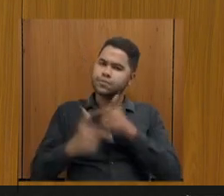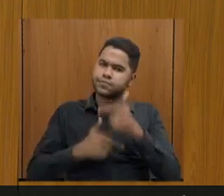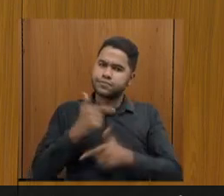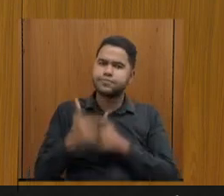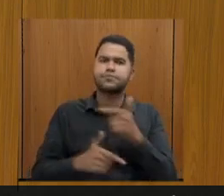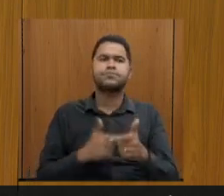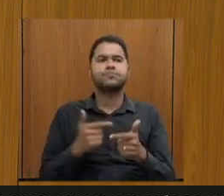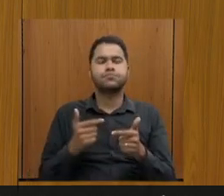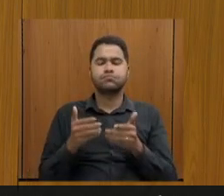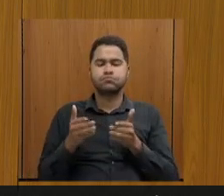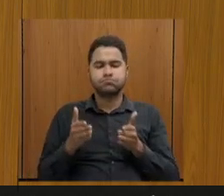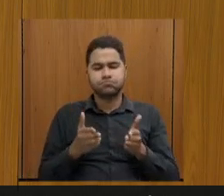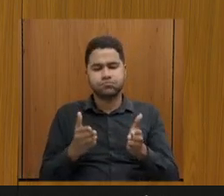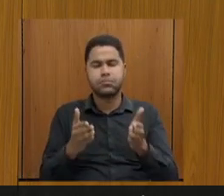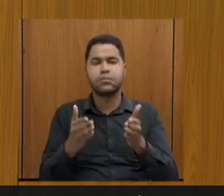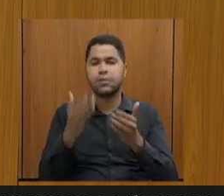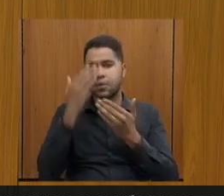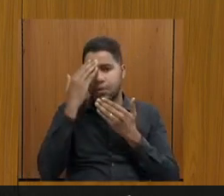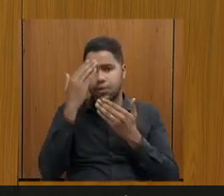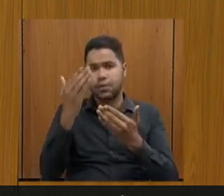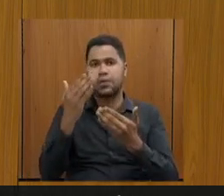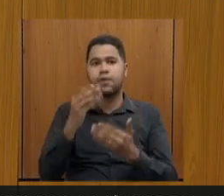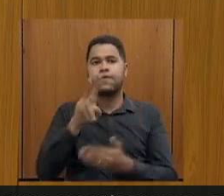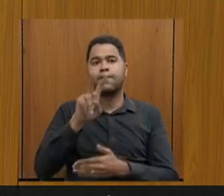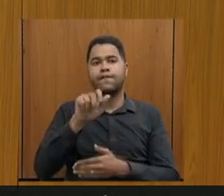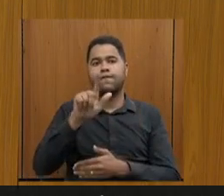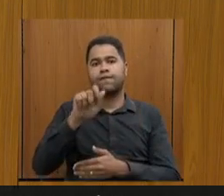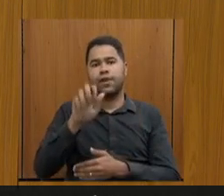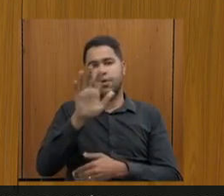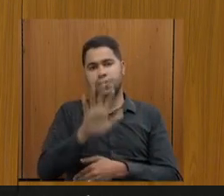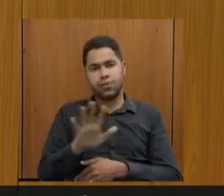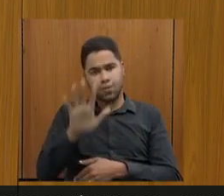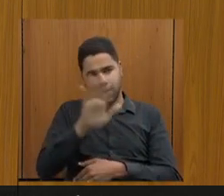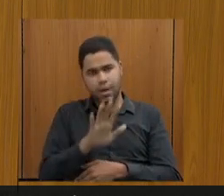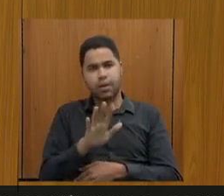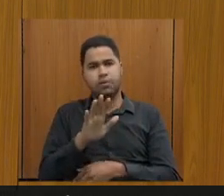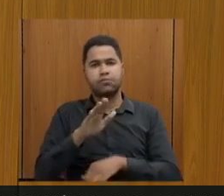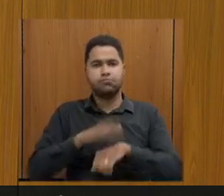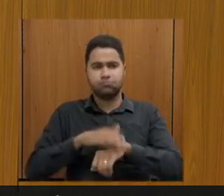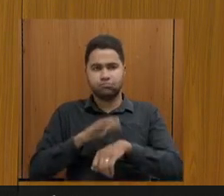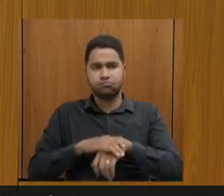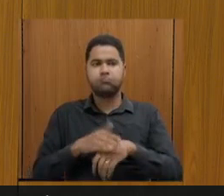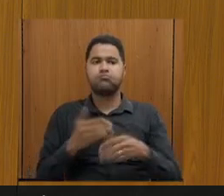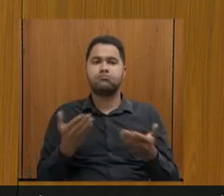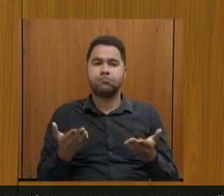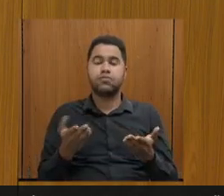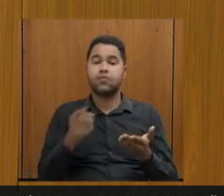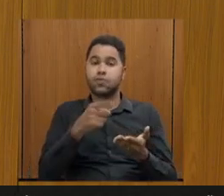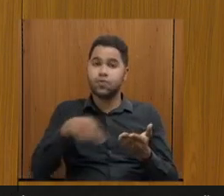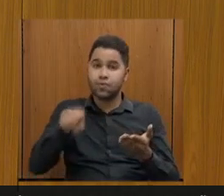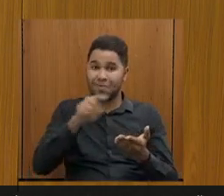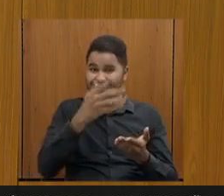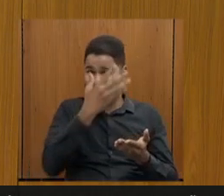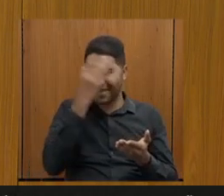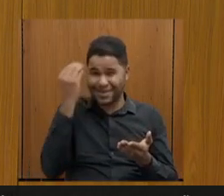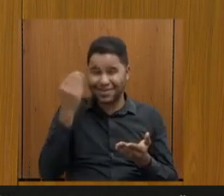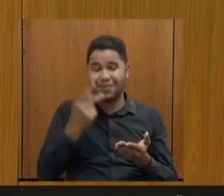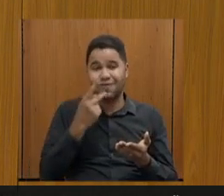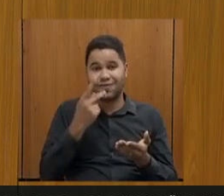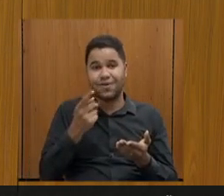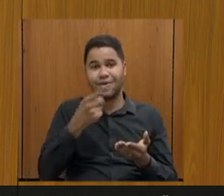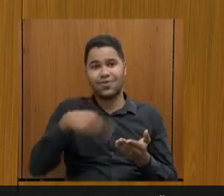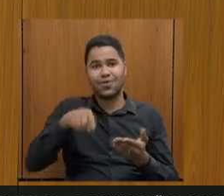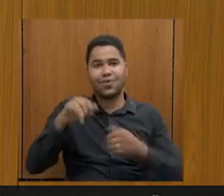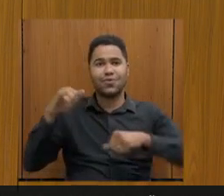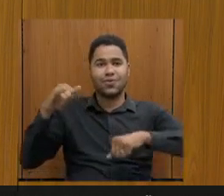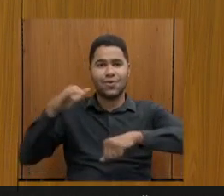pela sua condução o neto lá pelo Vale do Aço que tem feito você esqueceu de falar do